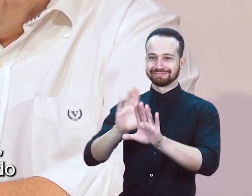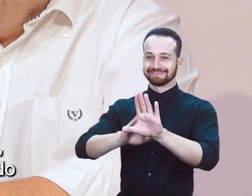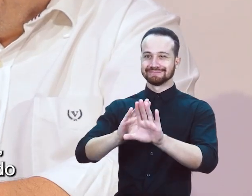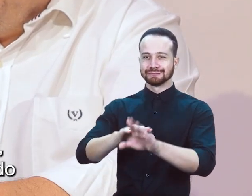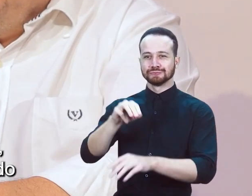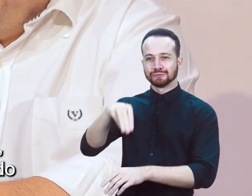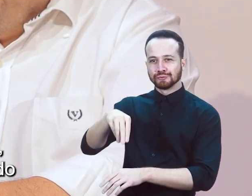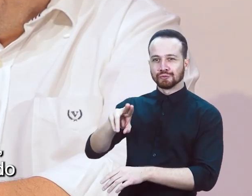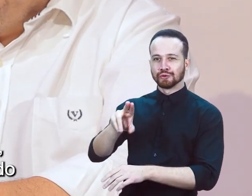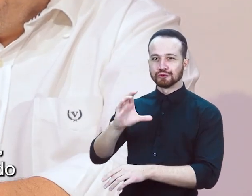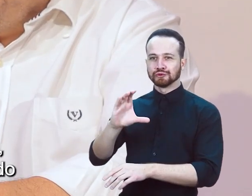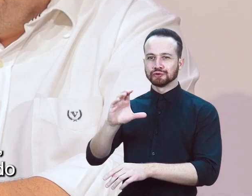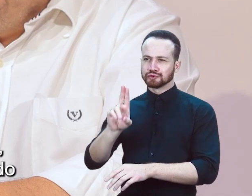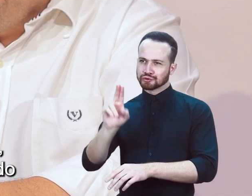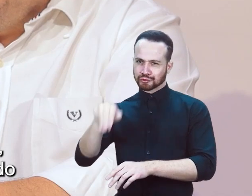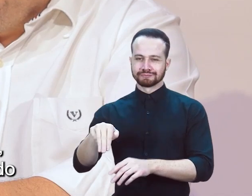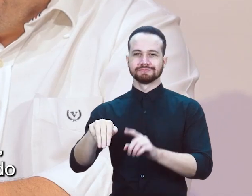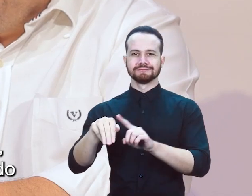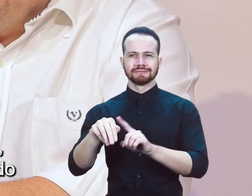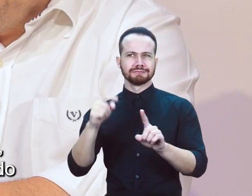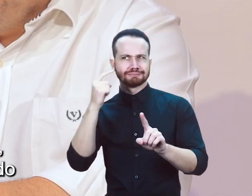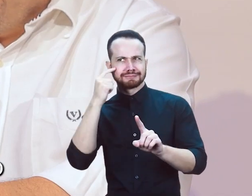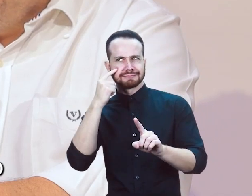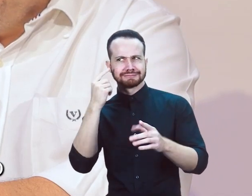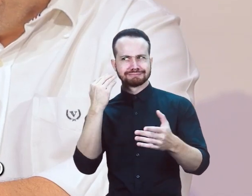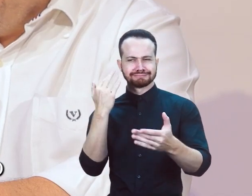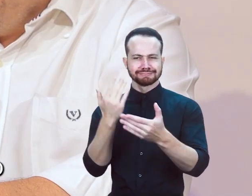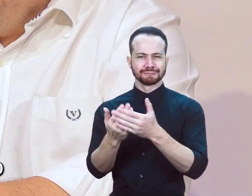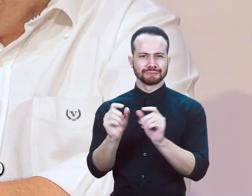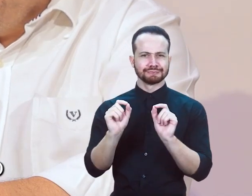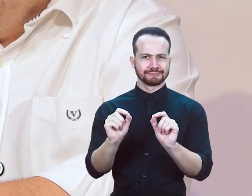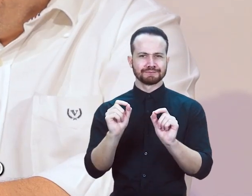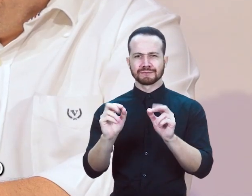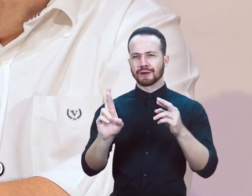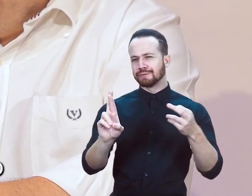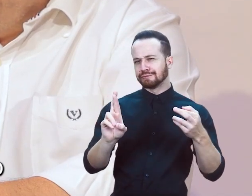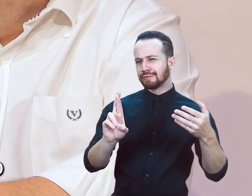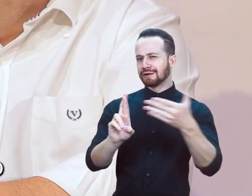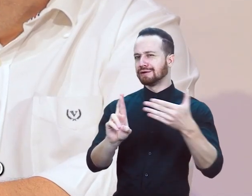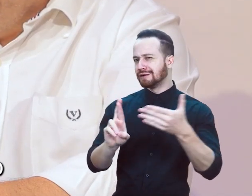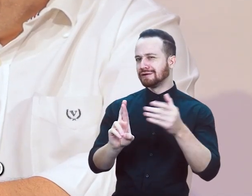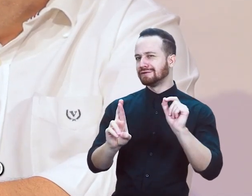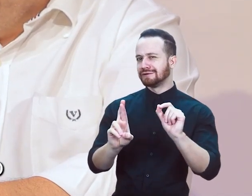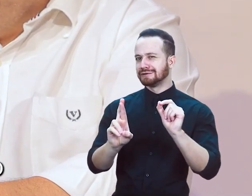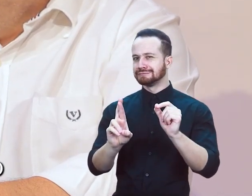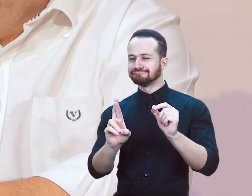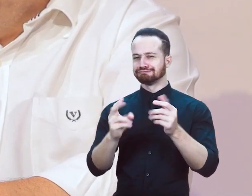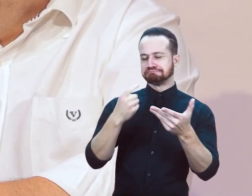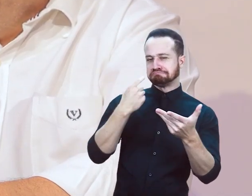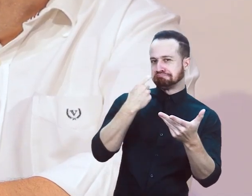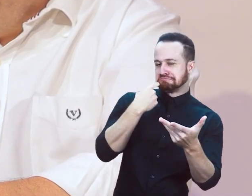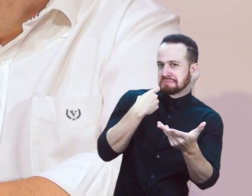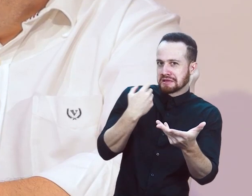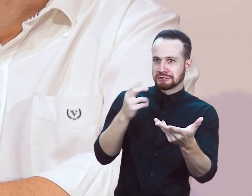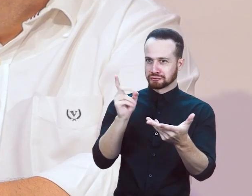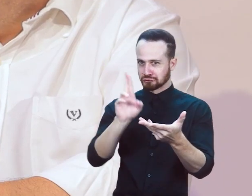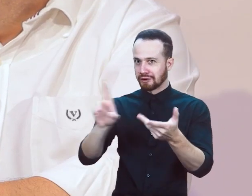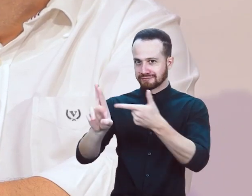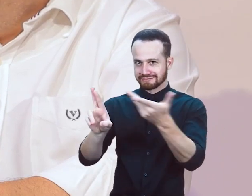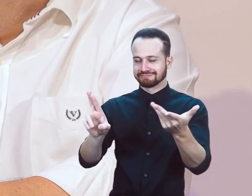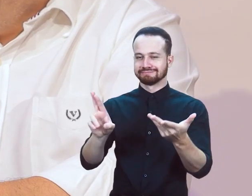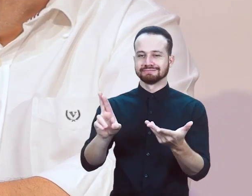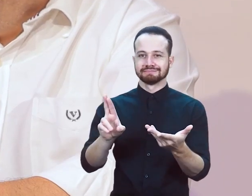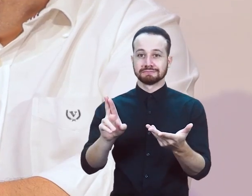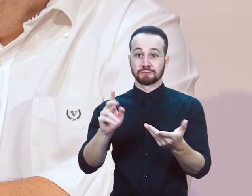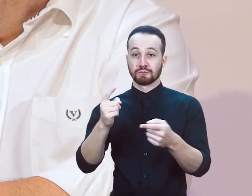Eu nunca pensei sobre isso, mas agora estou pensando que talvez seja uma referência a algum peixe ou alguma, né? Porque